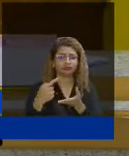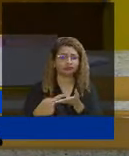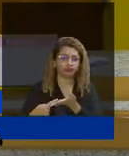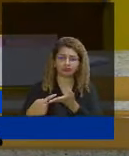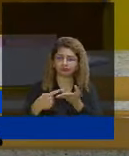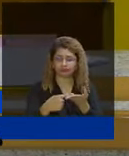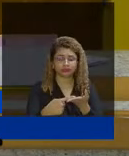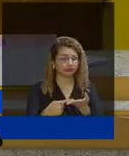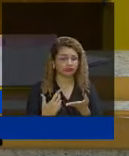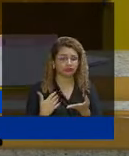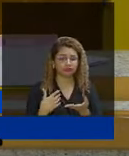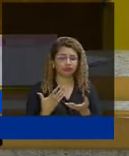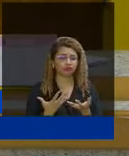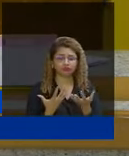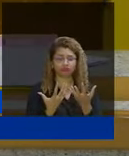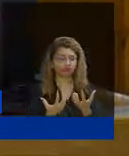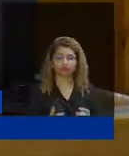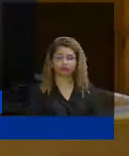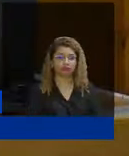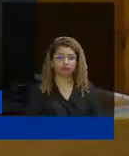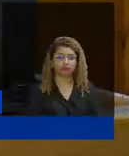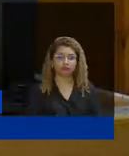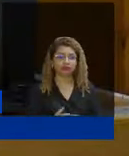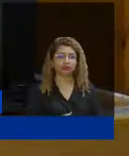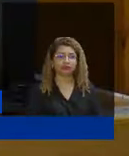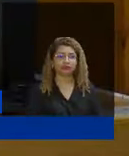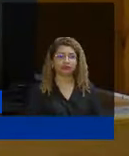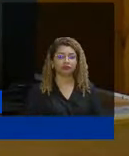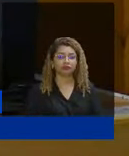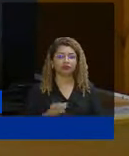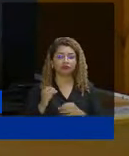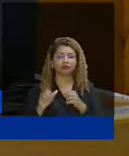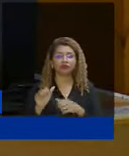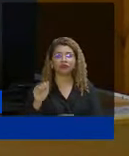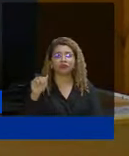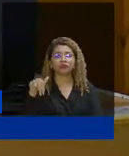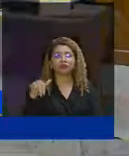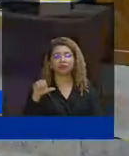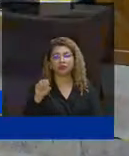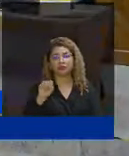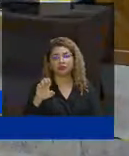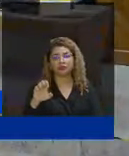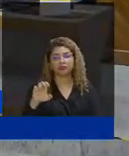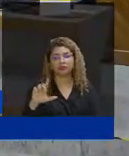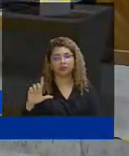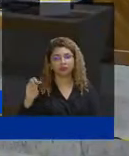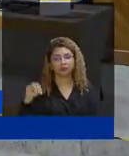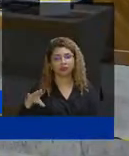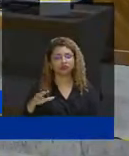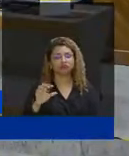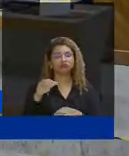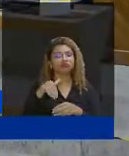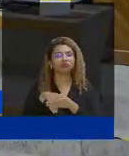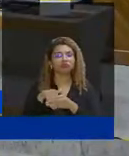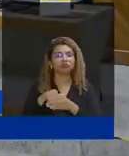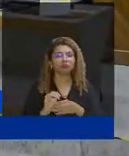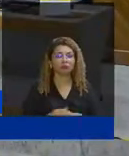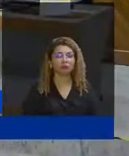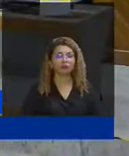recorrido, rejeitando os embargos. Juiz Anselmo Gonçalves, como Vossa Excelência vota? Senhor